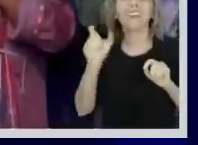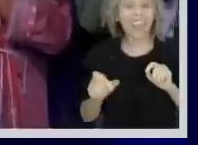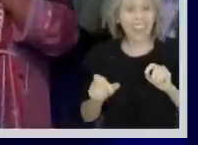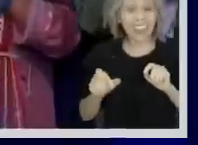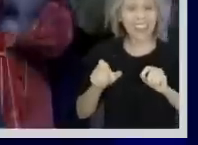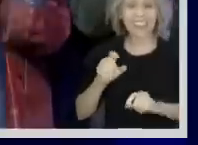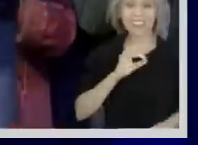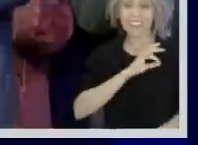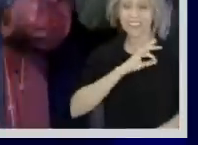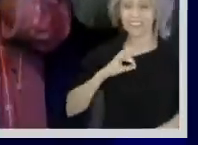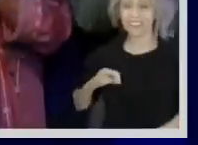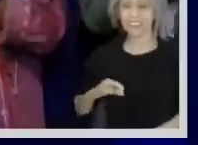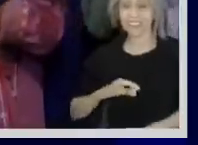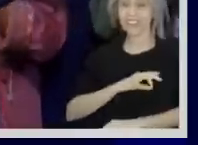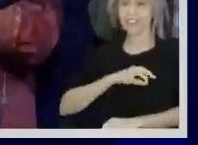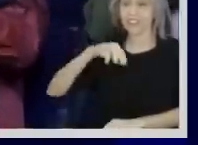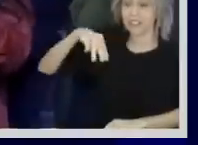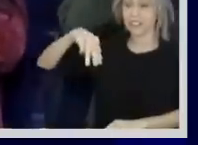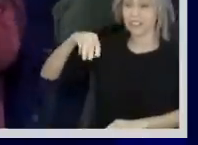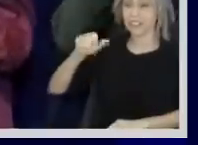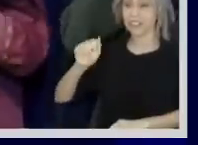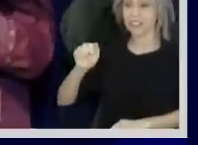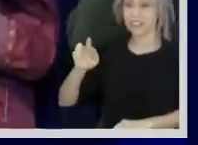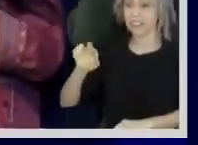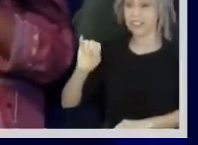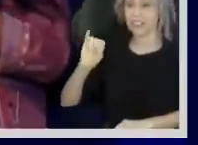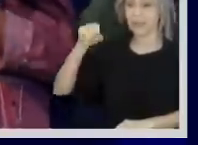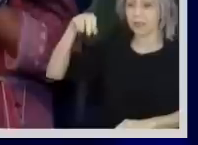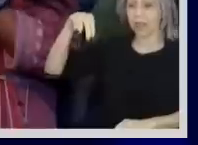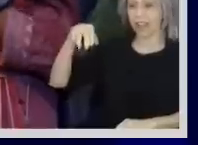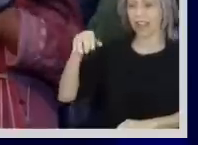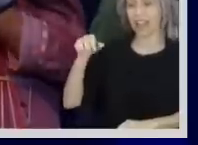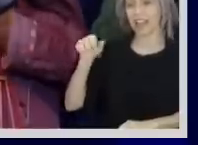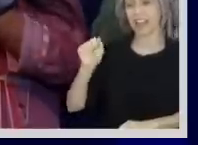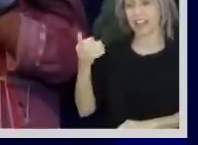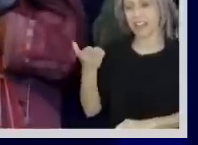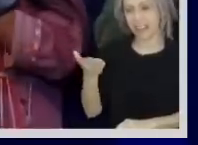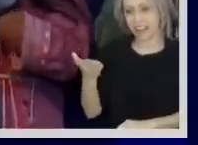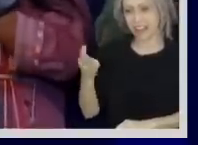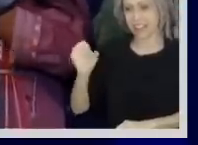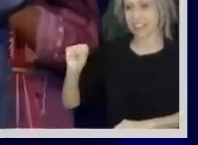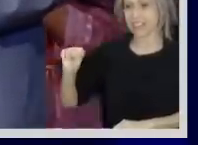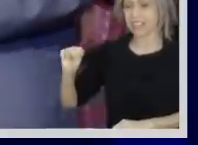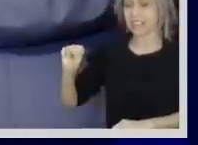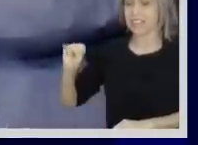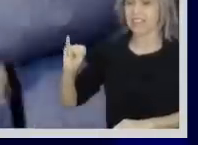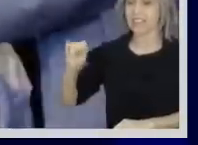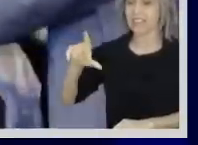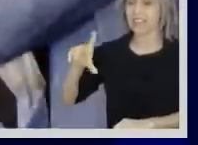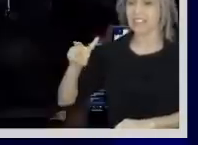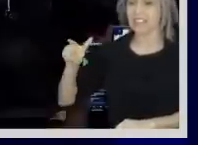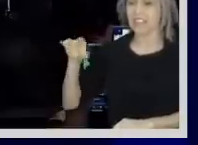o planejamento, ele é apenas uma pasta burocrática, tá? Não é um ministério que vai